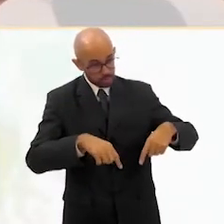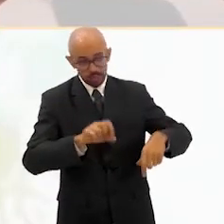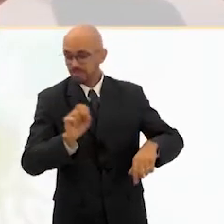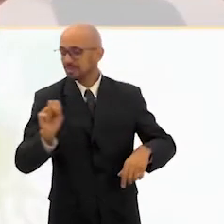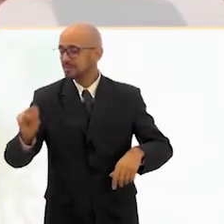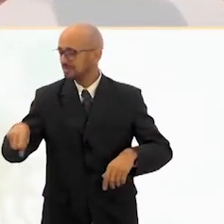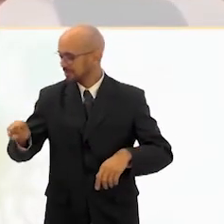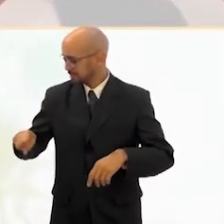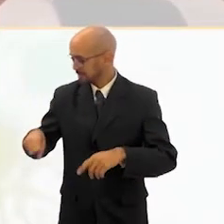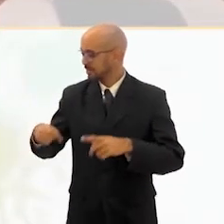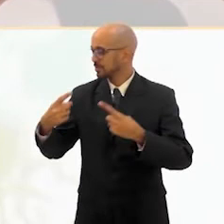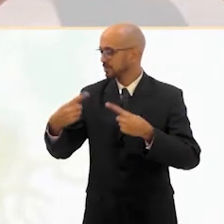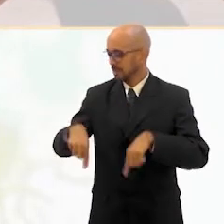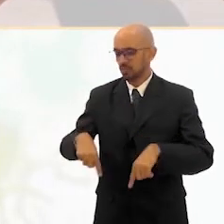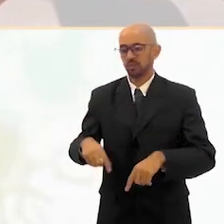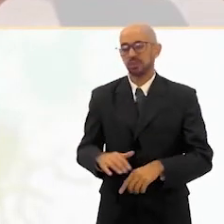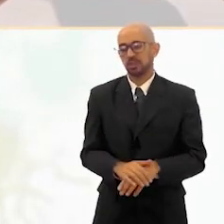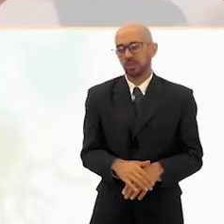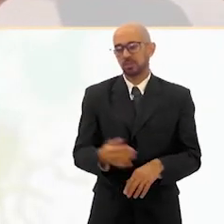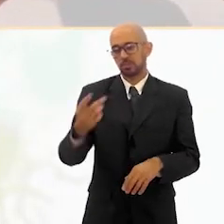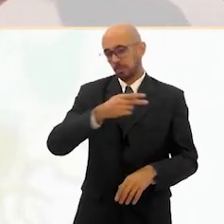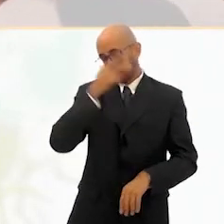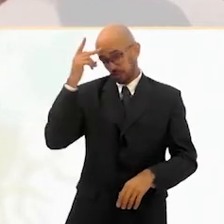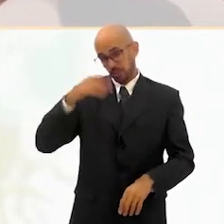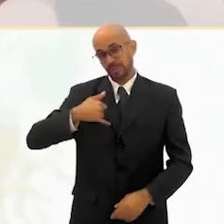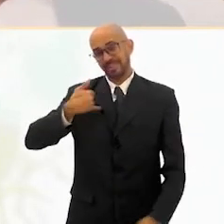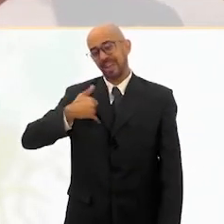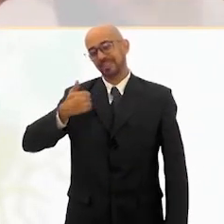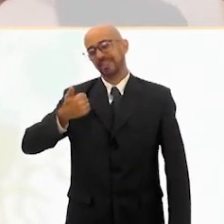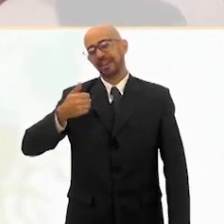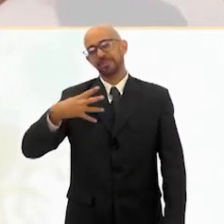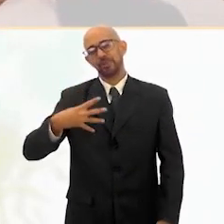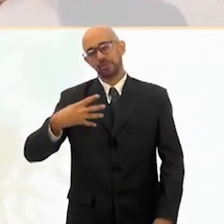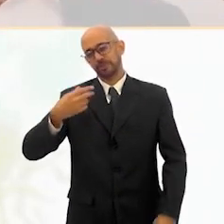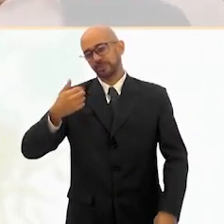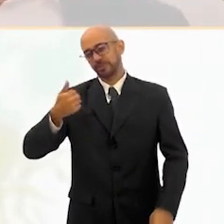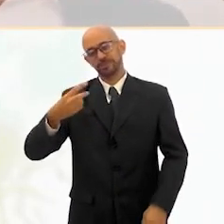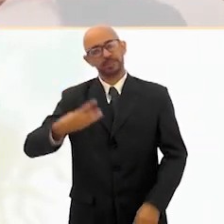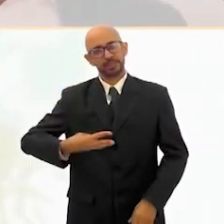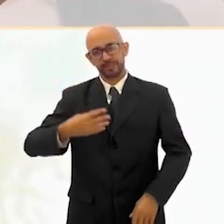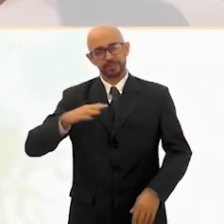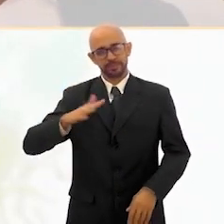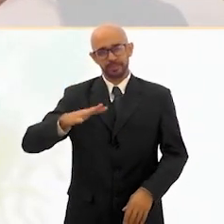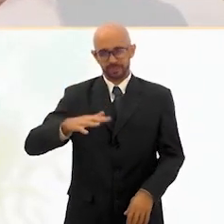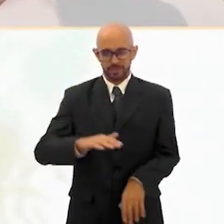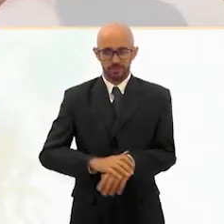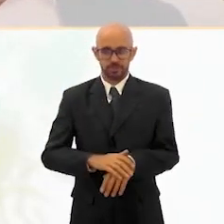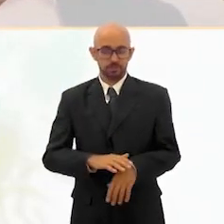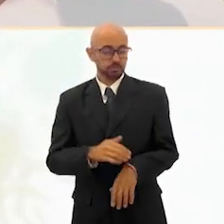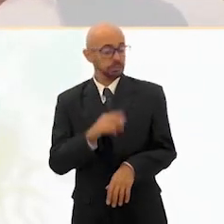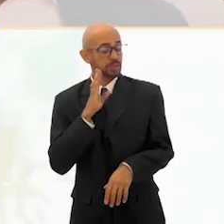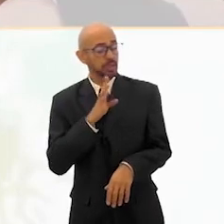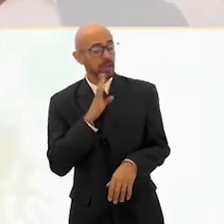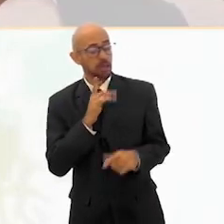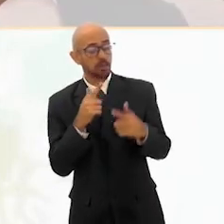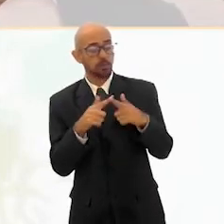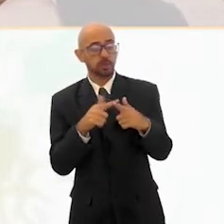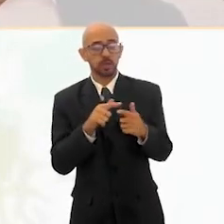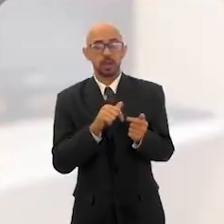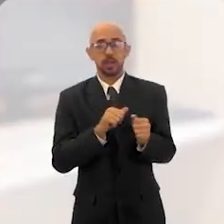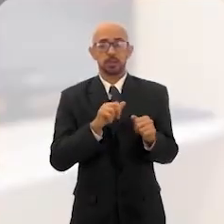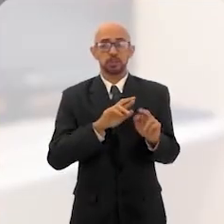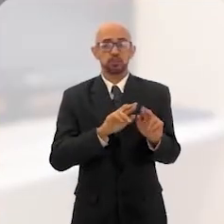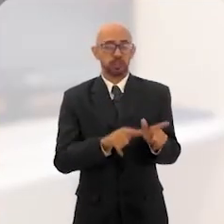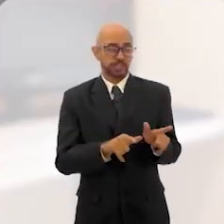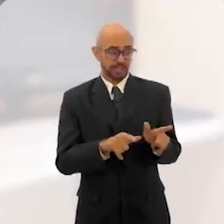grande desafio desafio. para, né, uma pessoa com 14, 13 anos, né? E o que eu Então, é. acho bacana é a diversidade também.